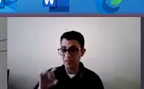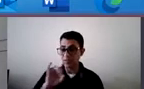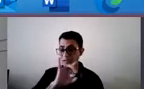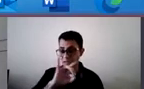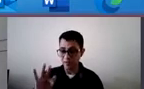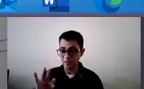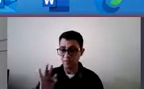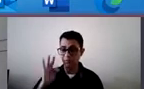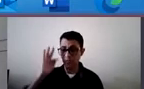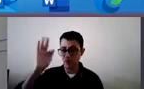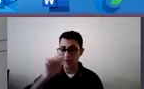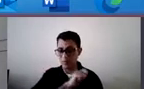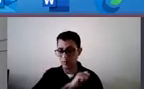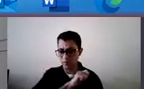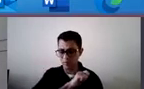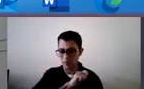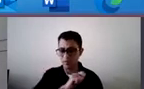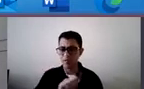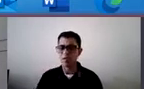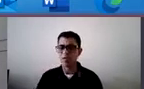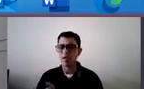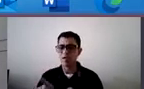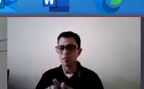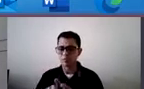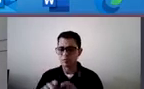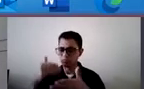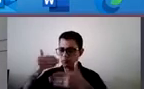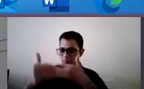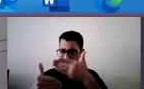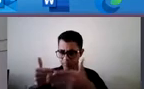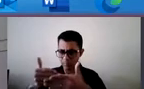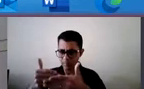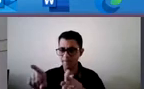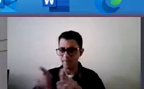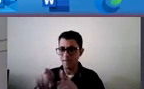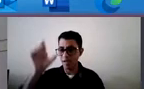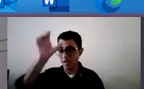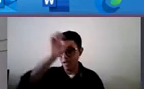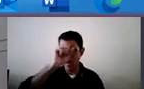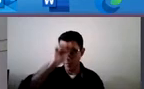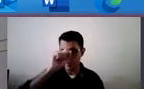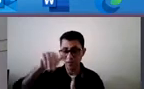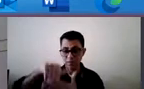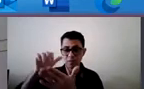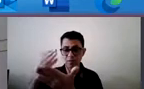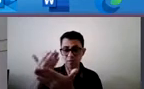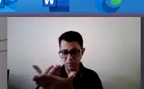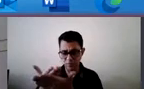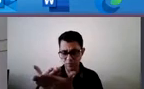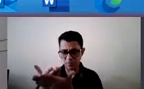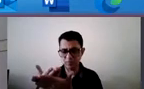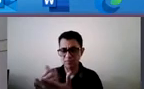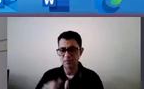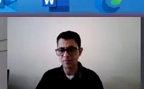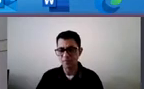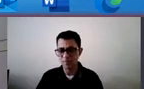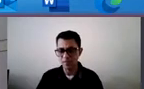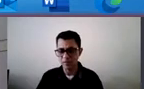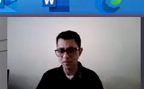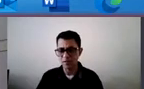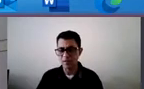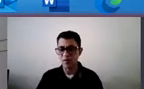estudantes. A ênfase no desenvolvimento cognitivo, né, na aprendizagem escolar no sentido mais cognitivo, ela